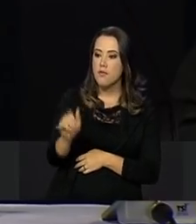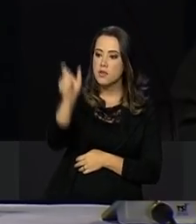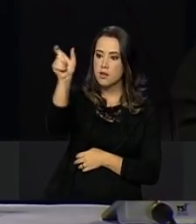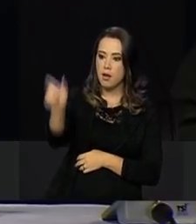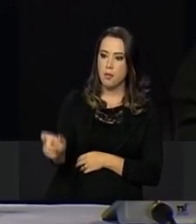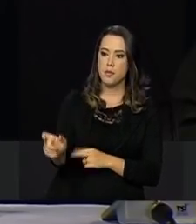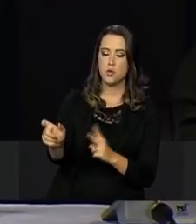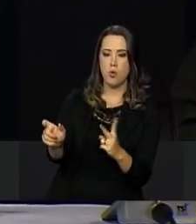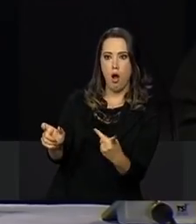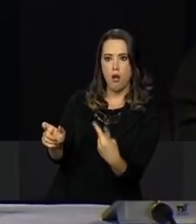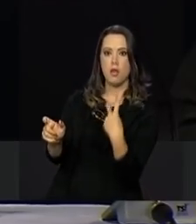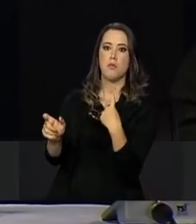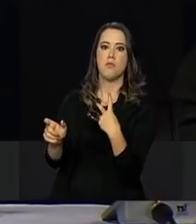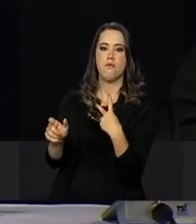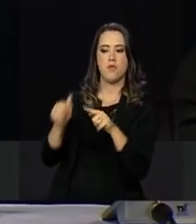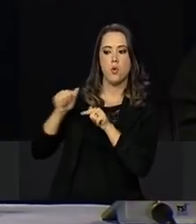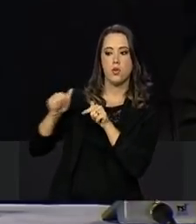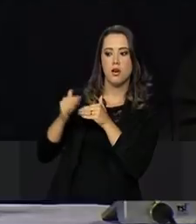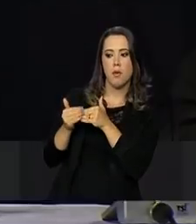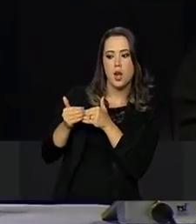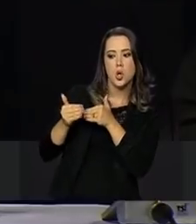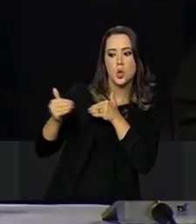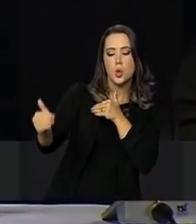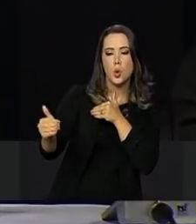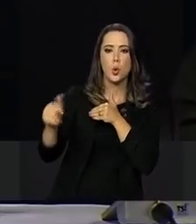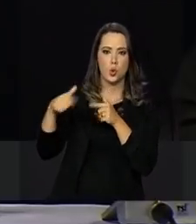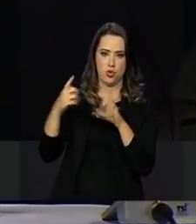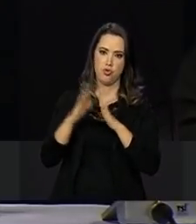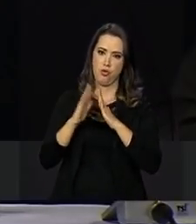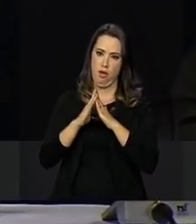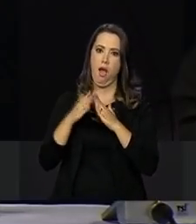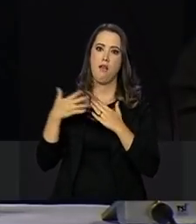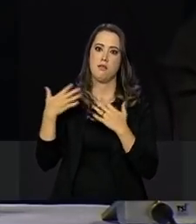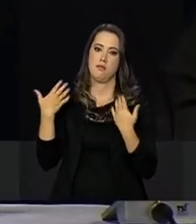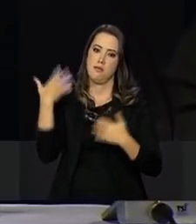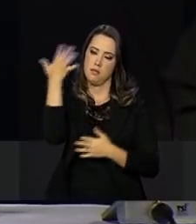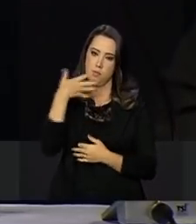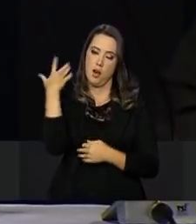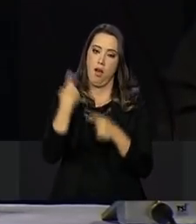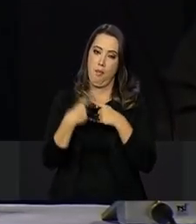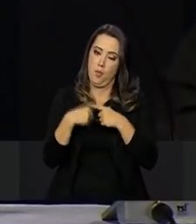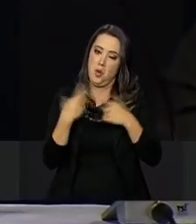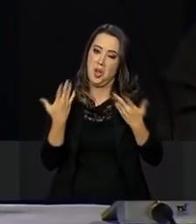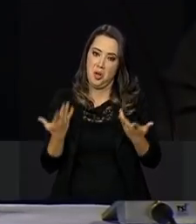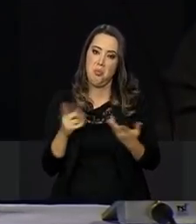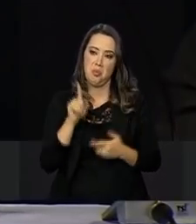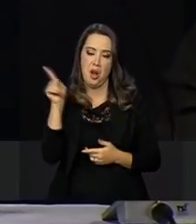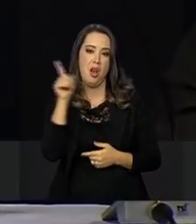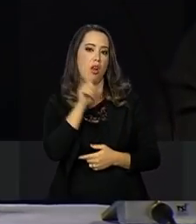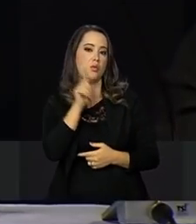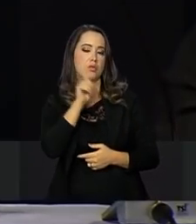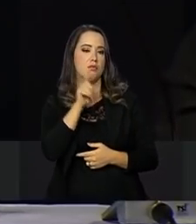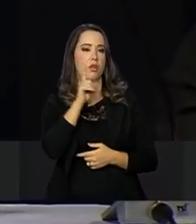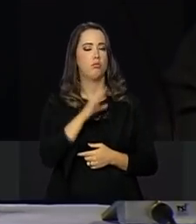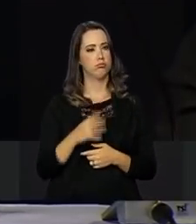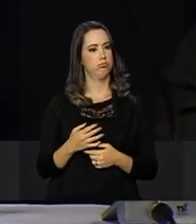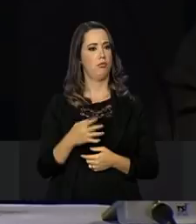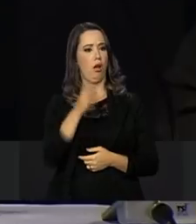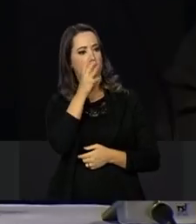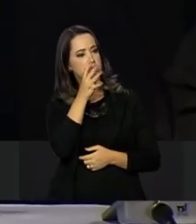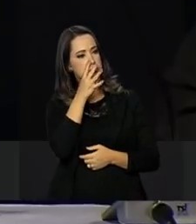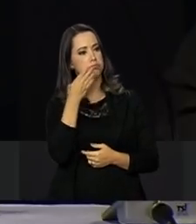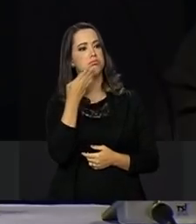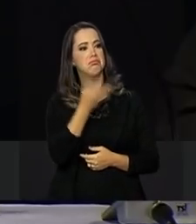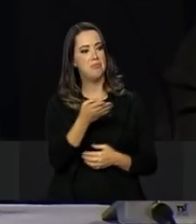no momento da reunião do conselho comunitário de segurança. E o que o nosso Raul Jungmann está fazendo, Torquato